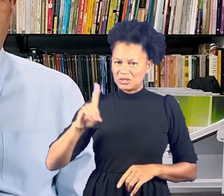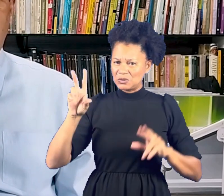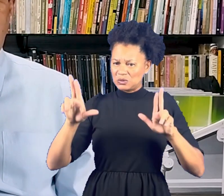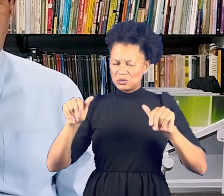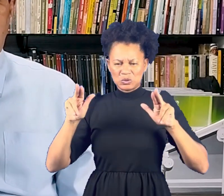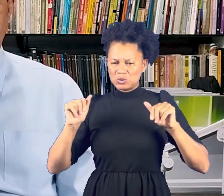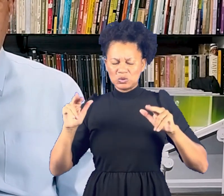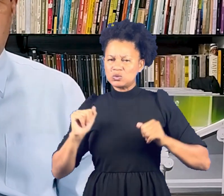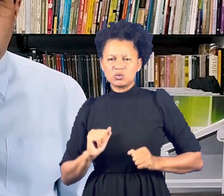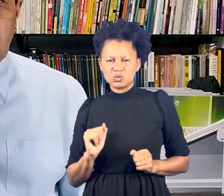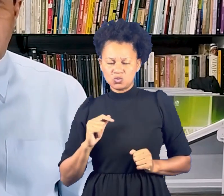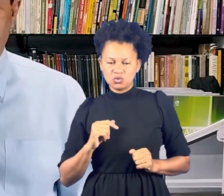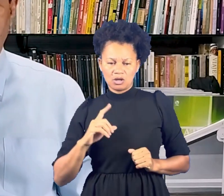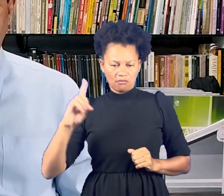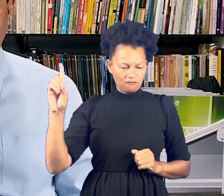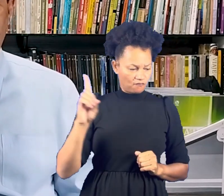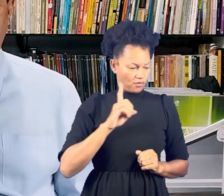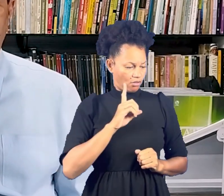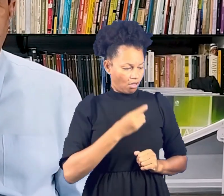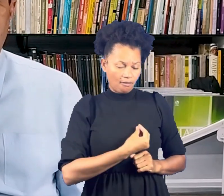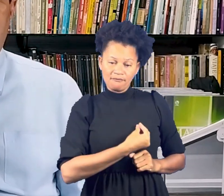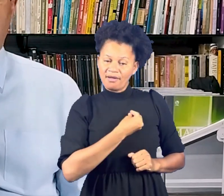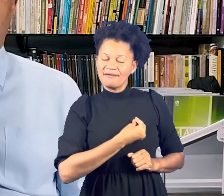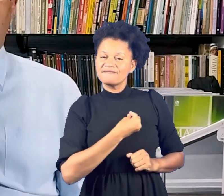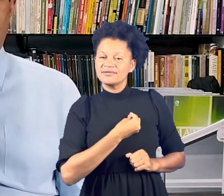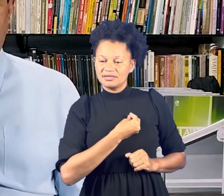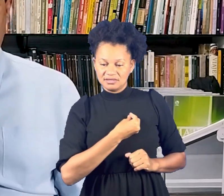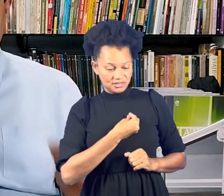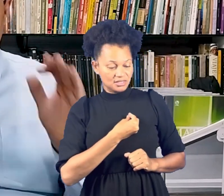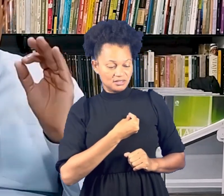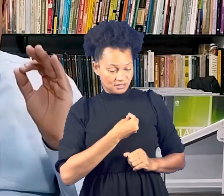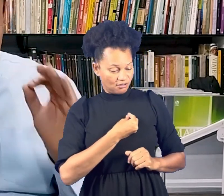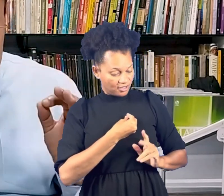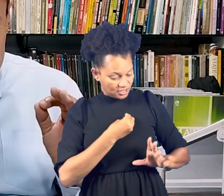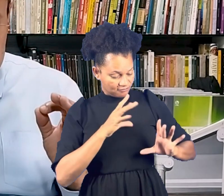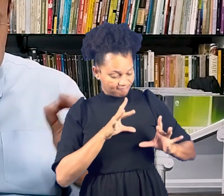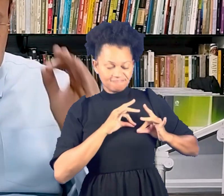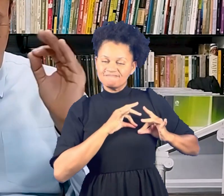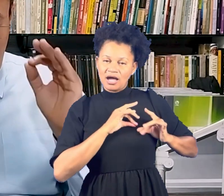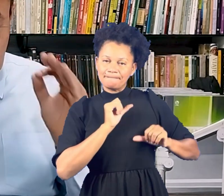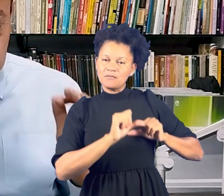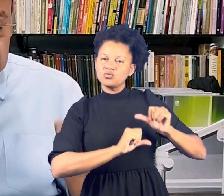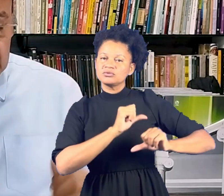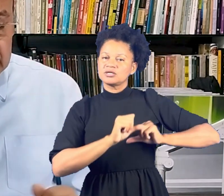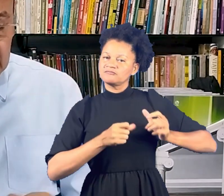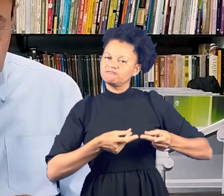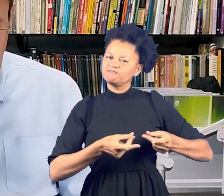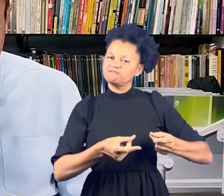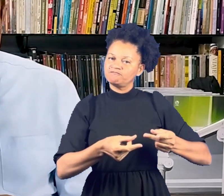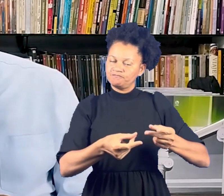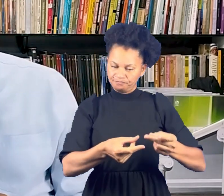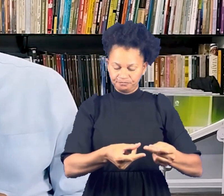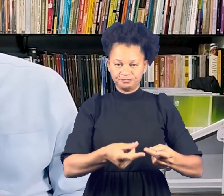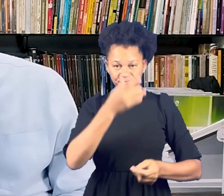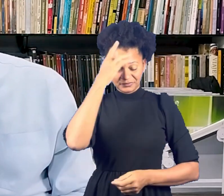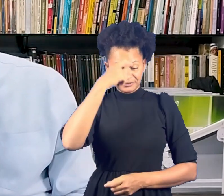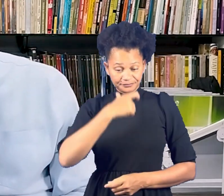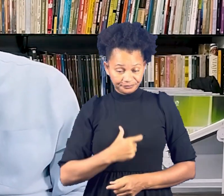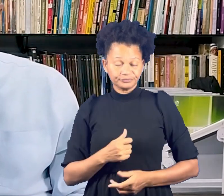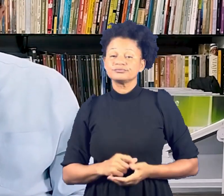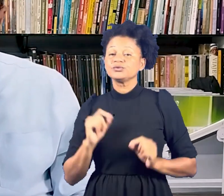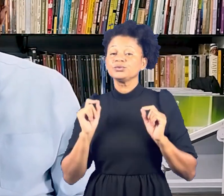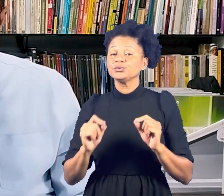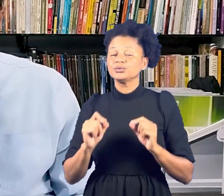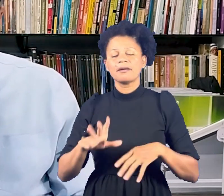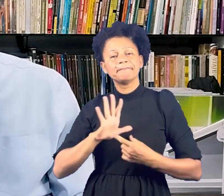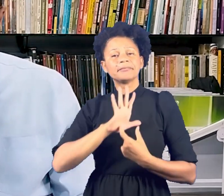Deus nunca intervém na vida de alguém para não deixar marcas permanentes na vida desta pessoa.